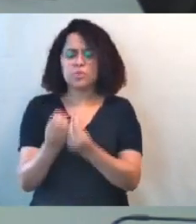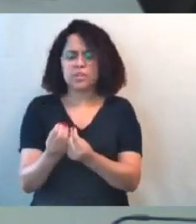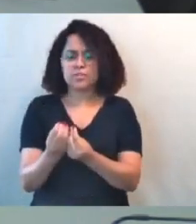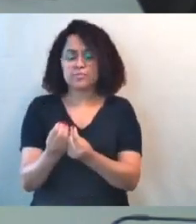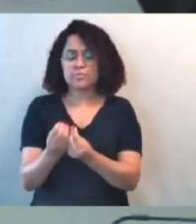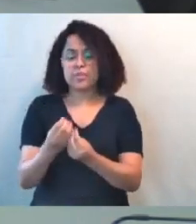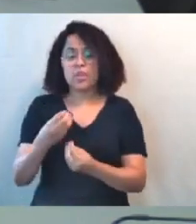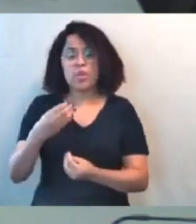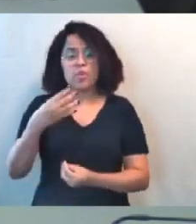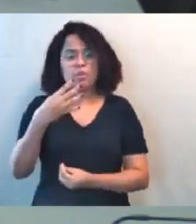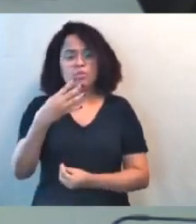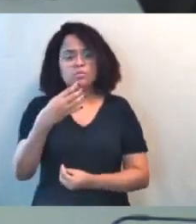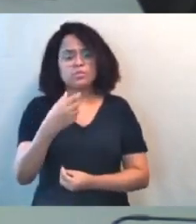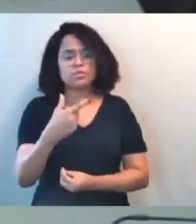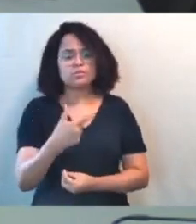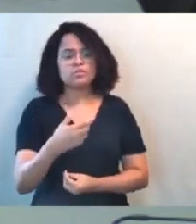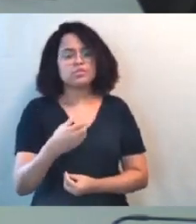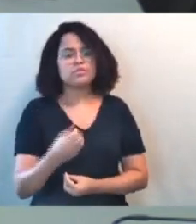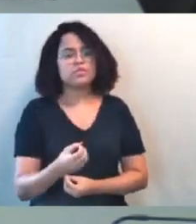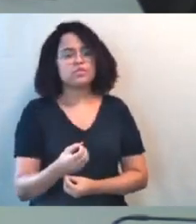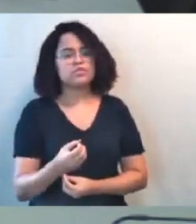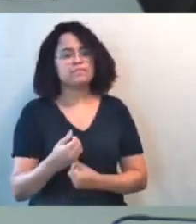420 ônibus.